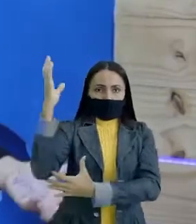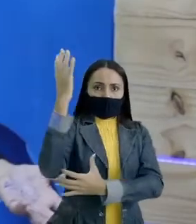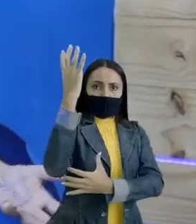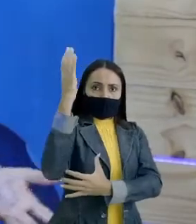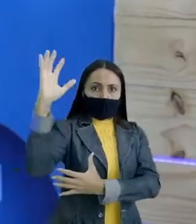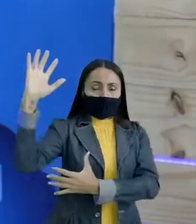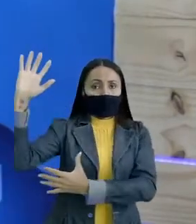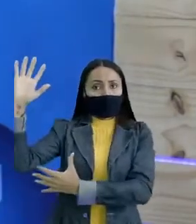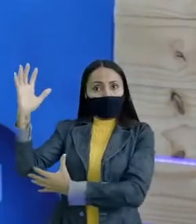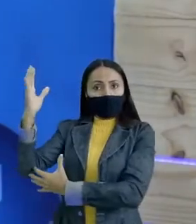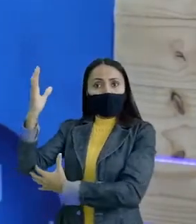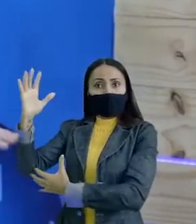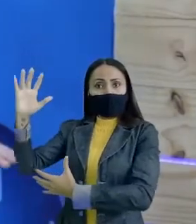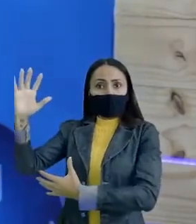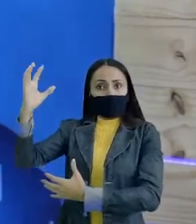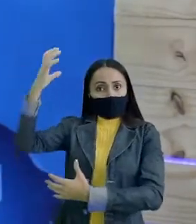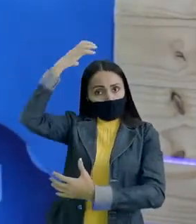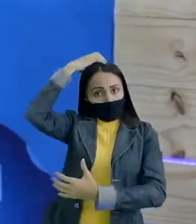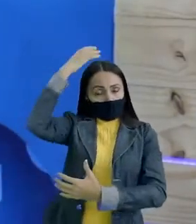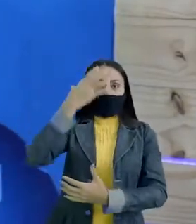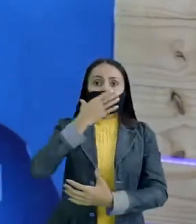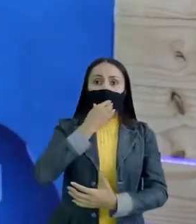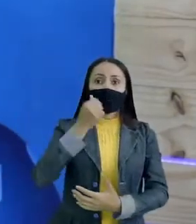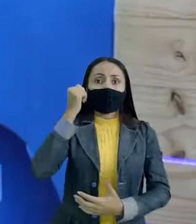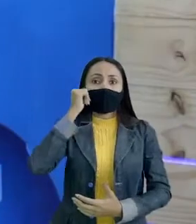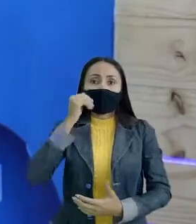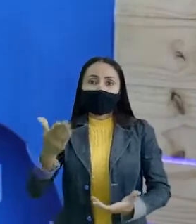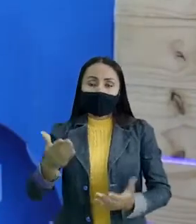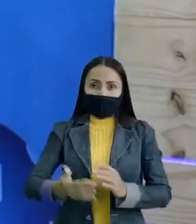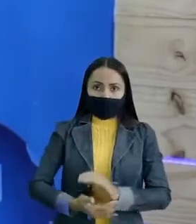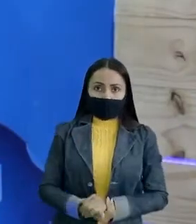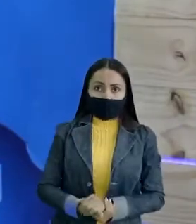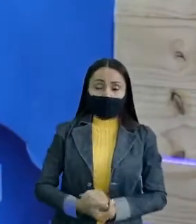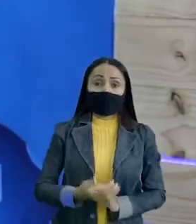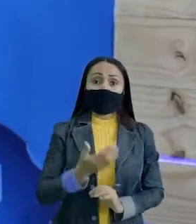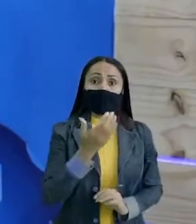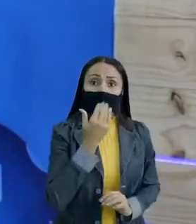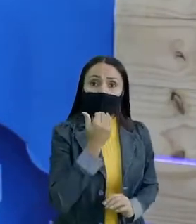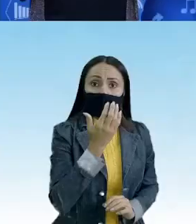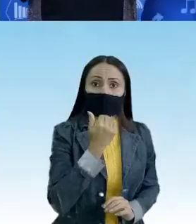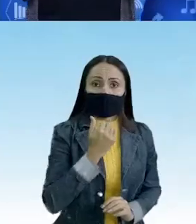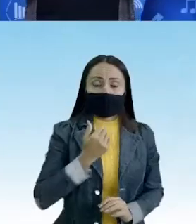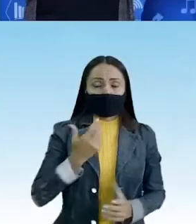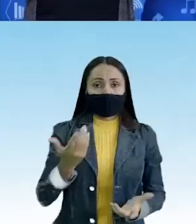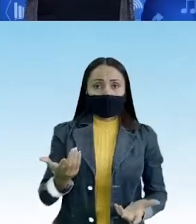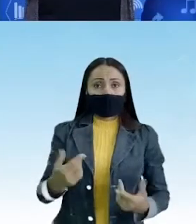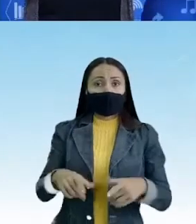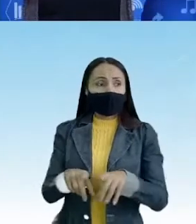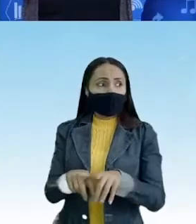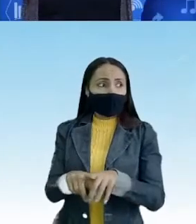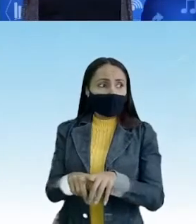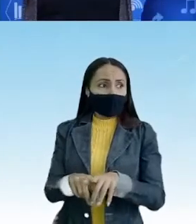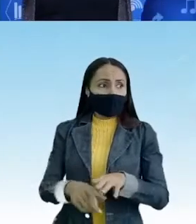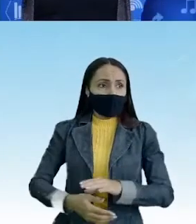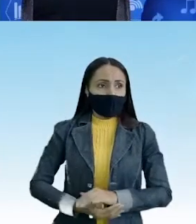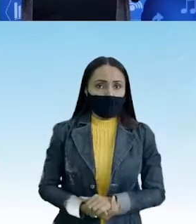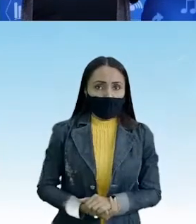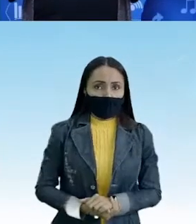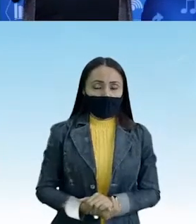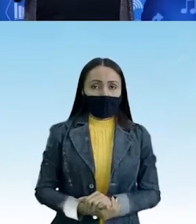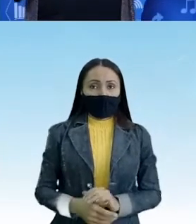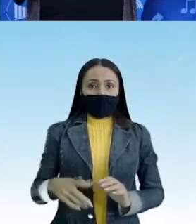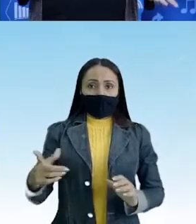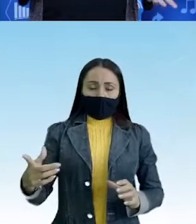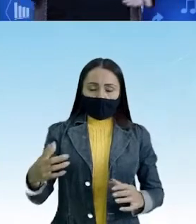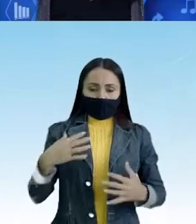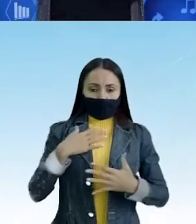da corte, enfim. A alimentação africana, gente, o brasileiro gosta tanto, né?